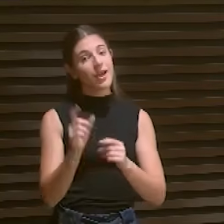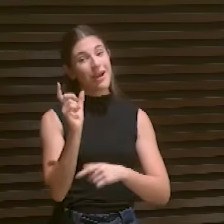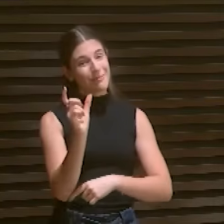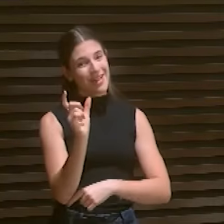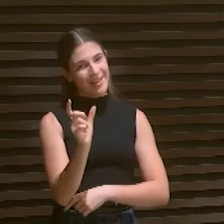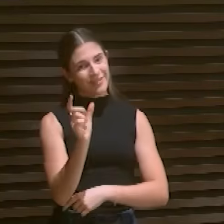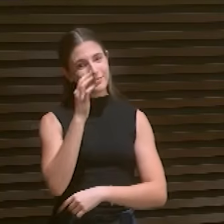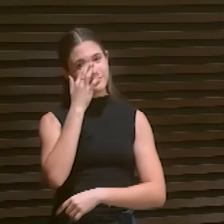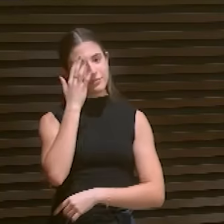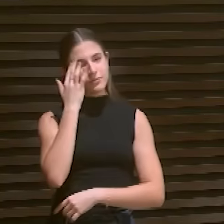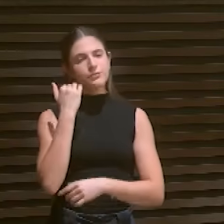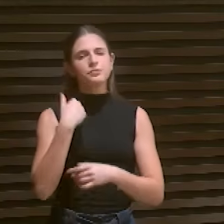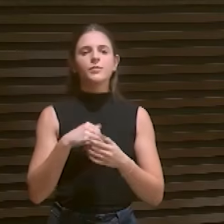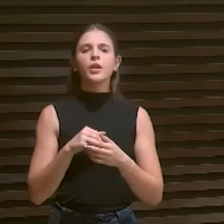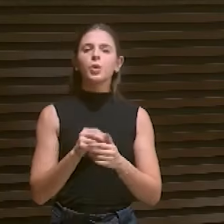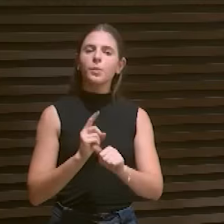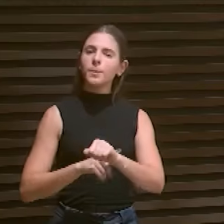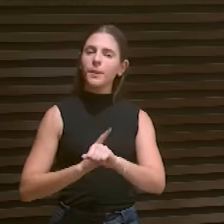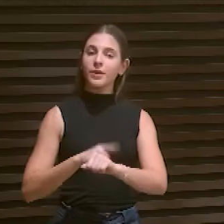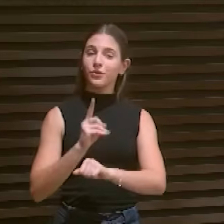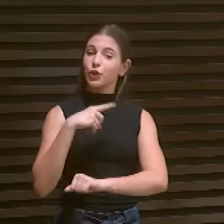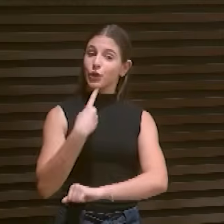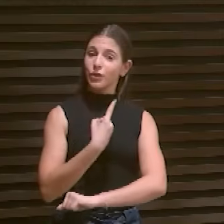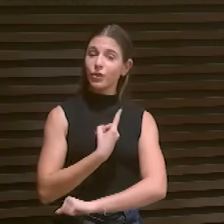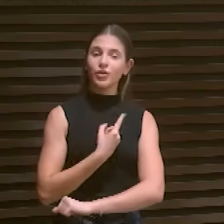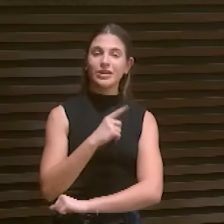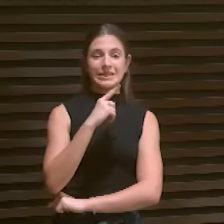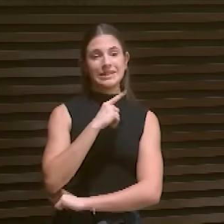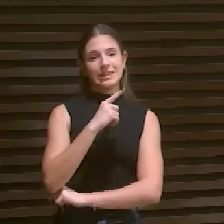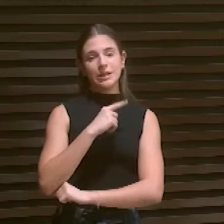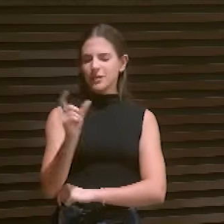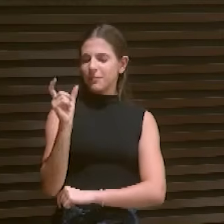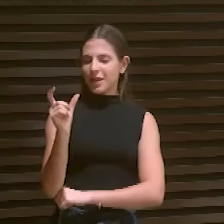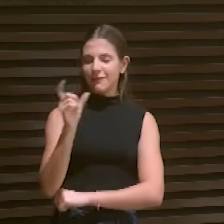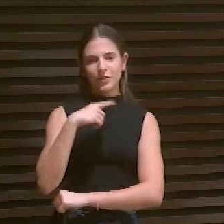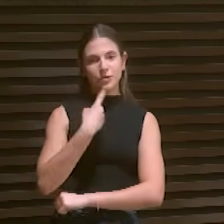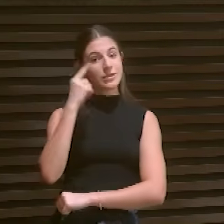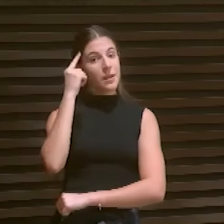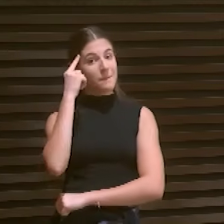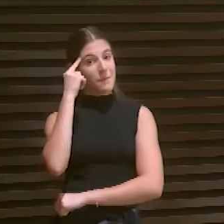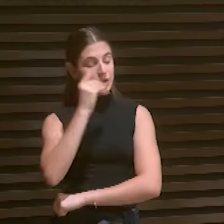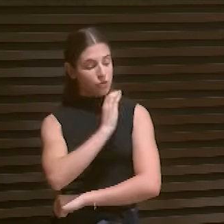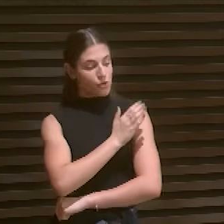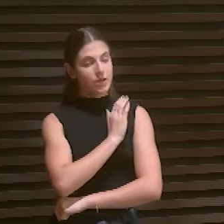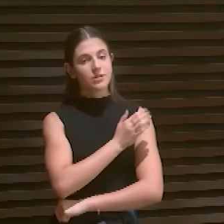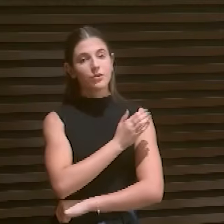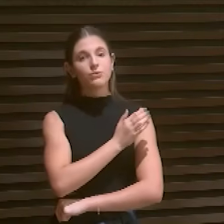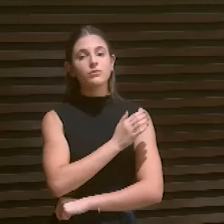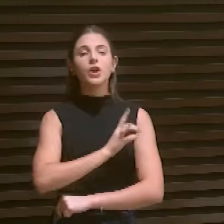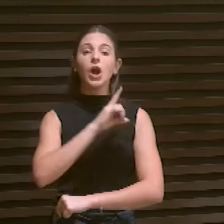Quando nós estamos com a palavra nas nossas mentes e no nosso coração,